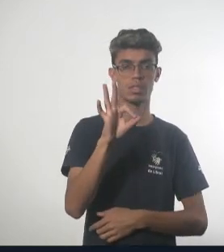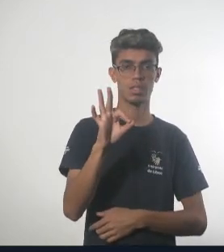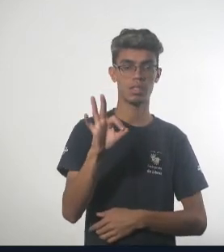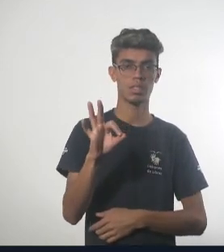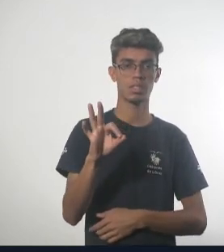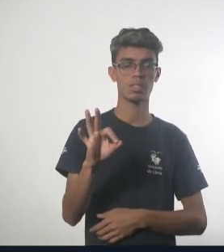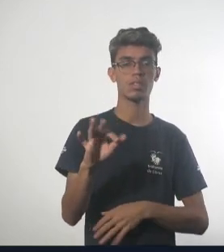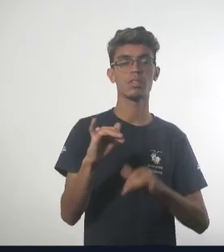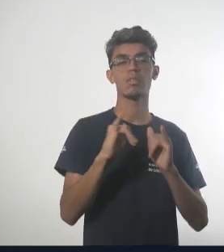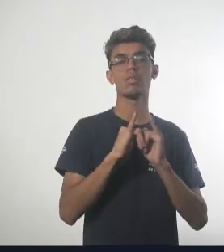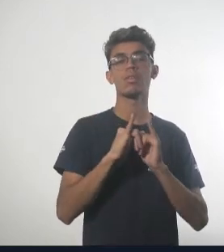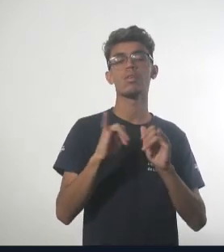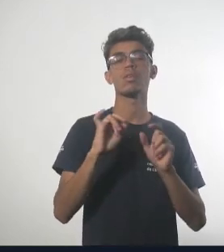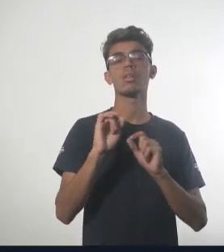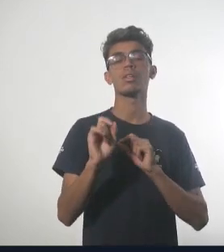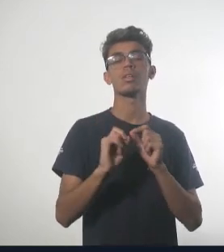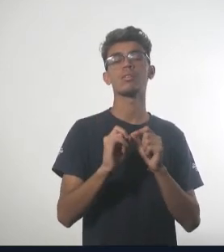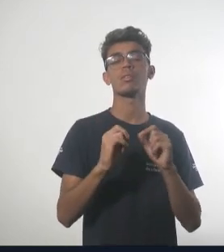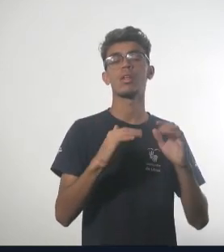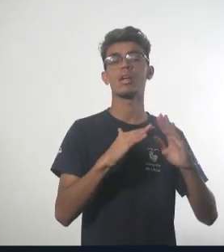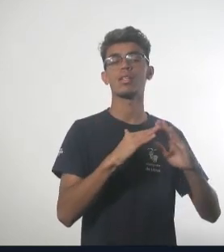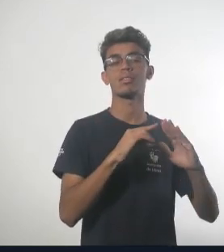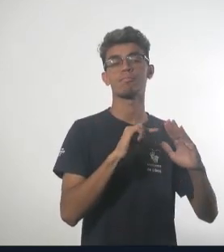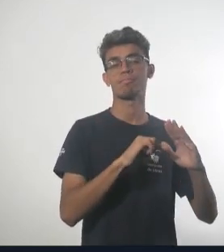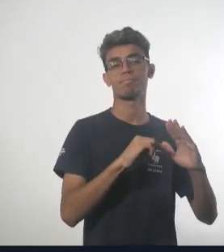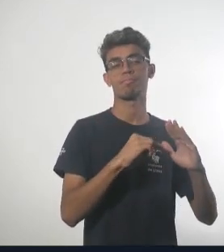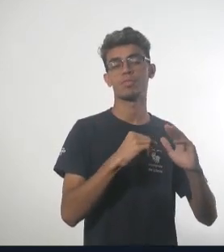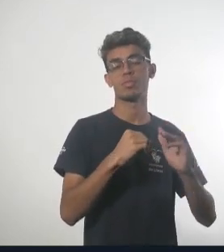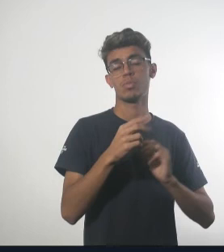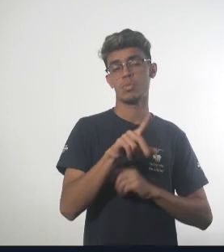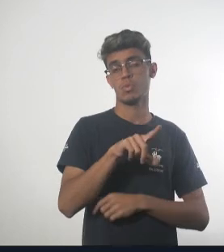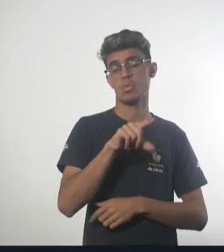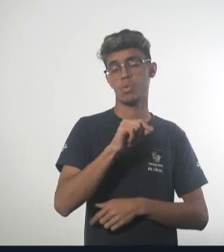referiram que não permaneceram em quarentena por opção pessoal.